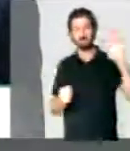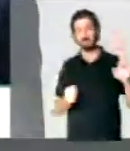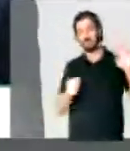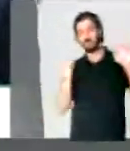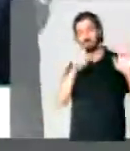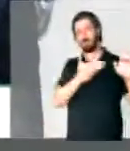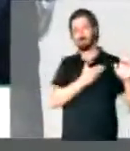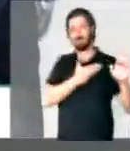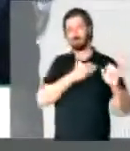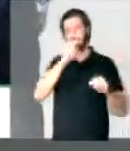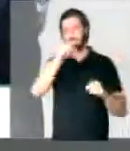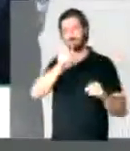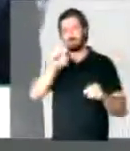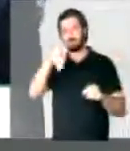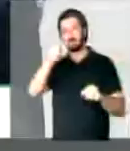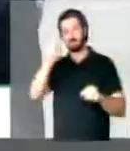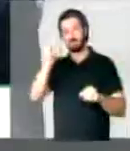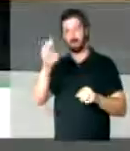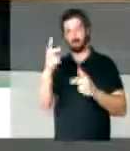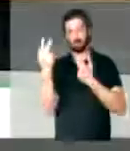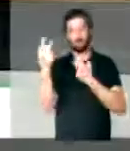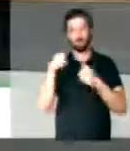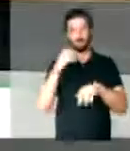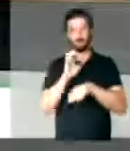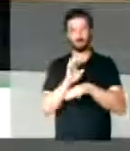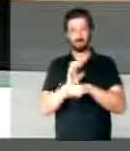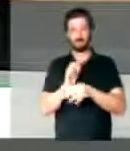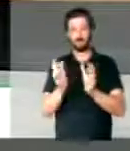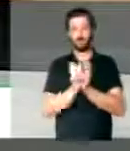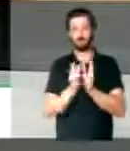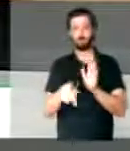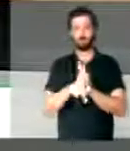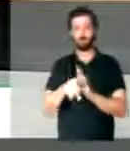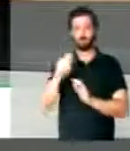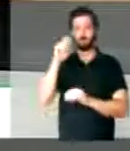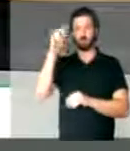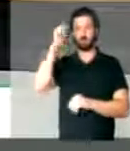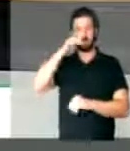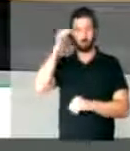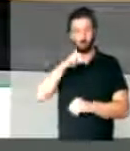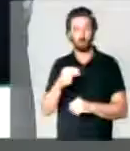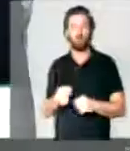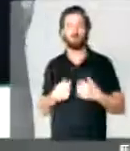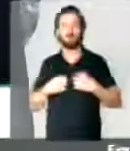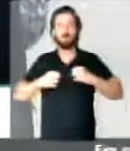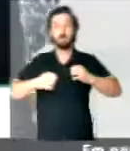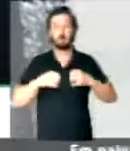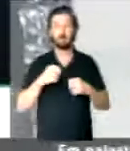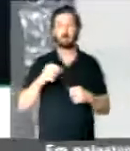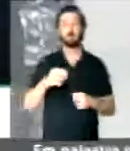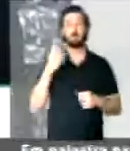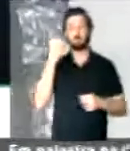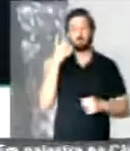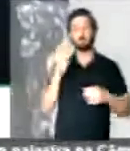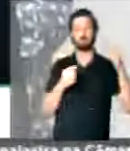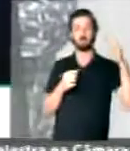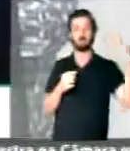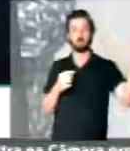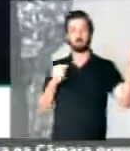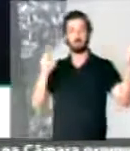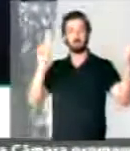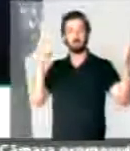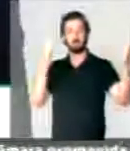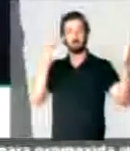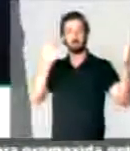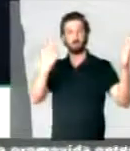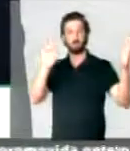minha querida amiga Zenaide, representando a bancada feminina do estado do Rio Grande do Norte. Deputado Heitor, Vossa Excelência sempre